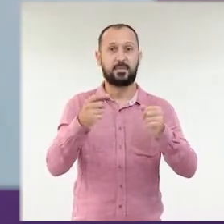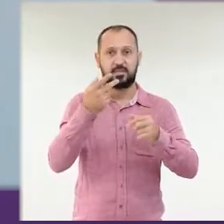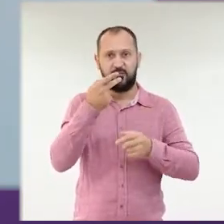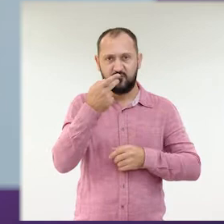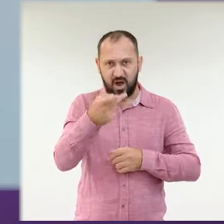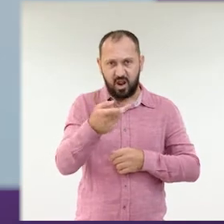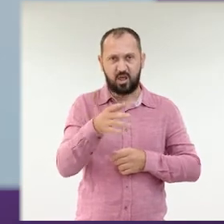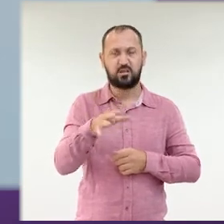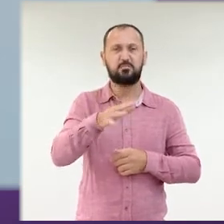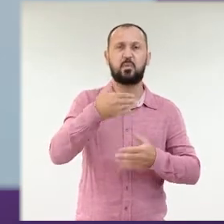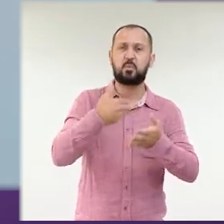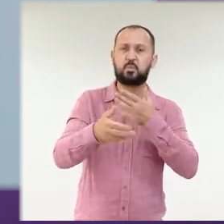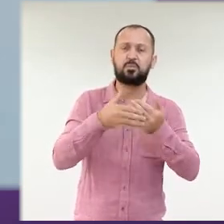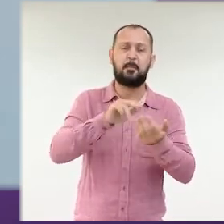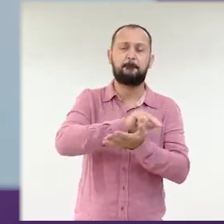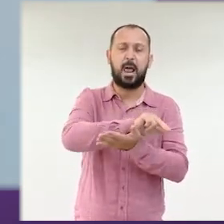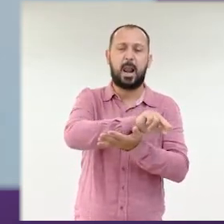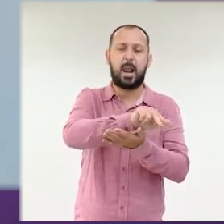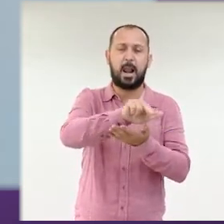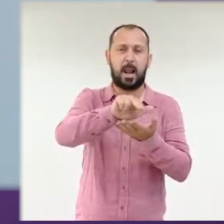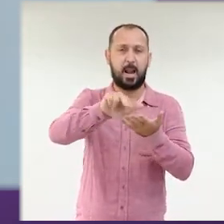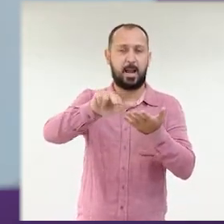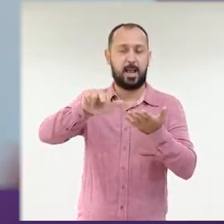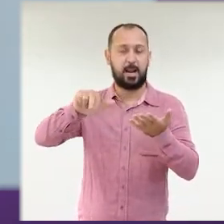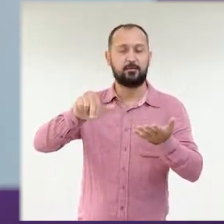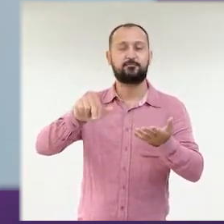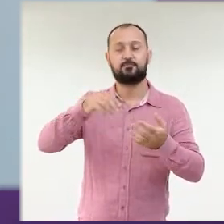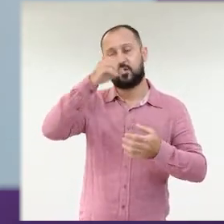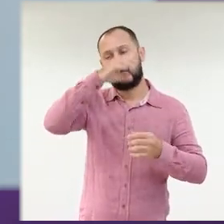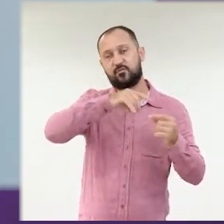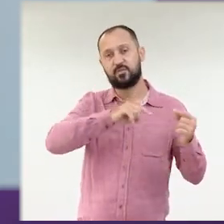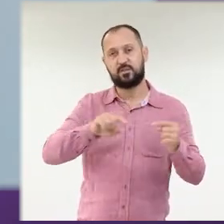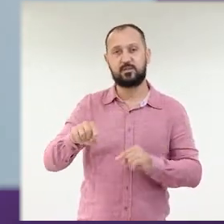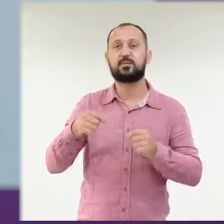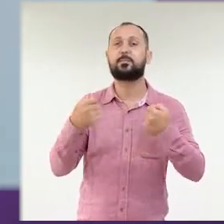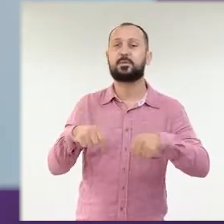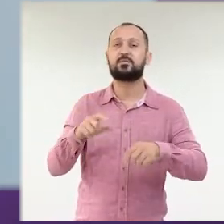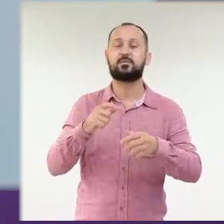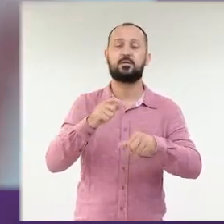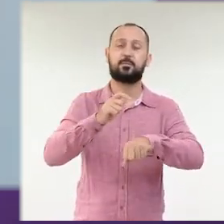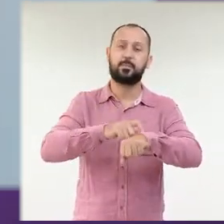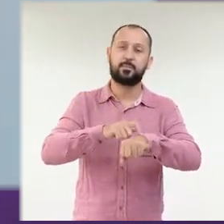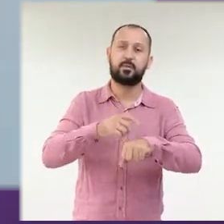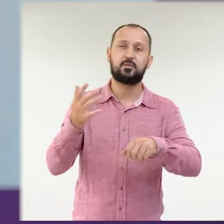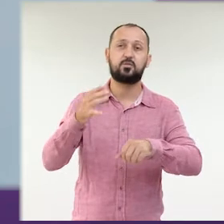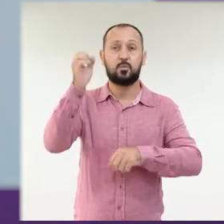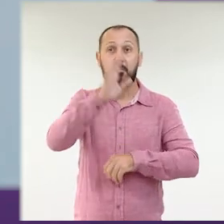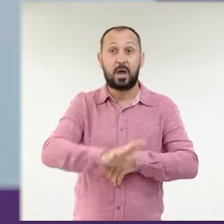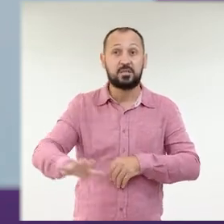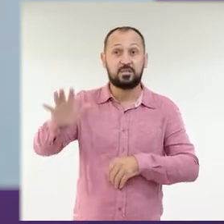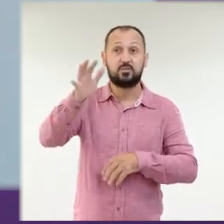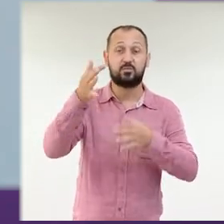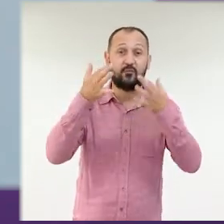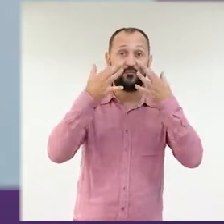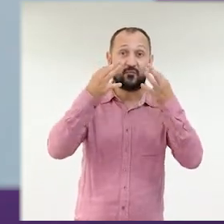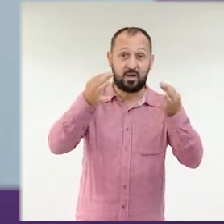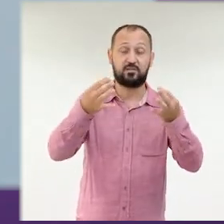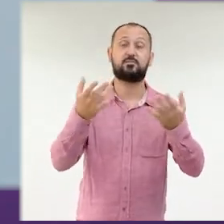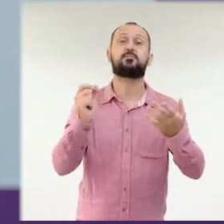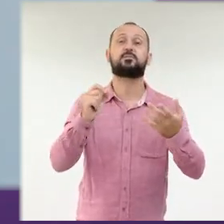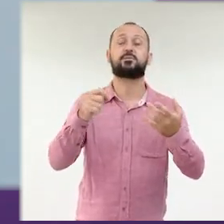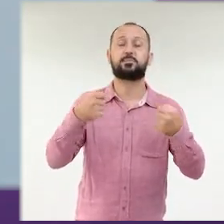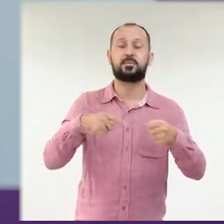ele tem que ser falado. Todos os tipos de violência, principalmente agora que nós estamos vivenciando casos emblemáticos nacionalmente,